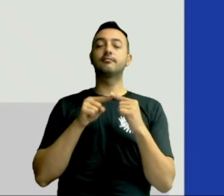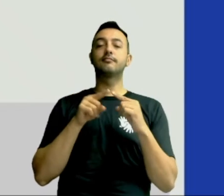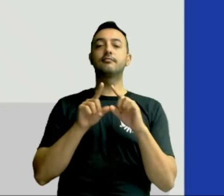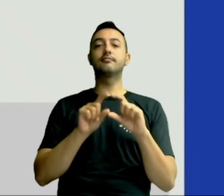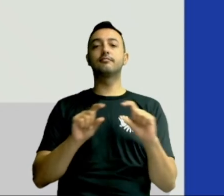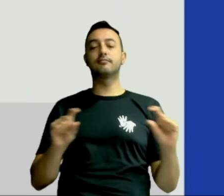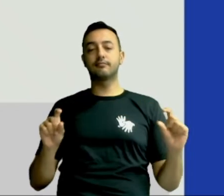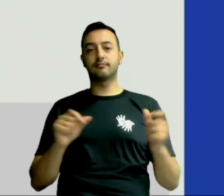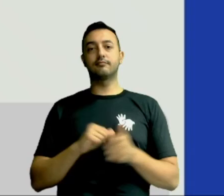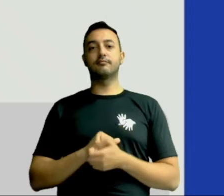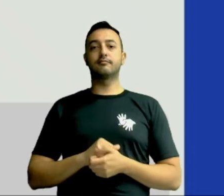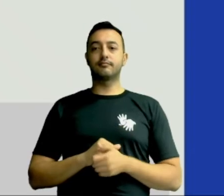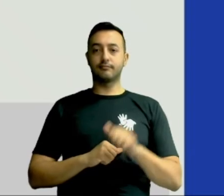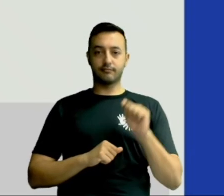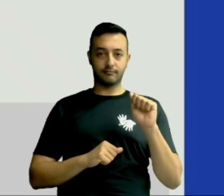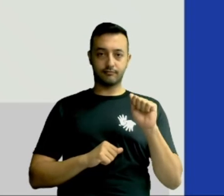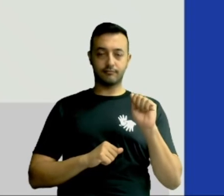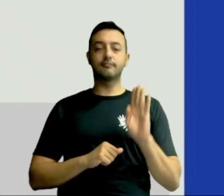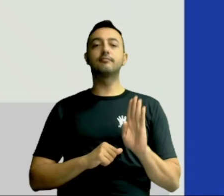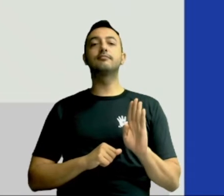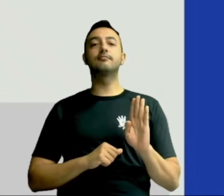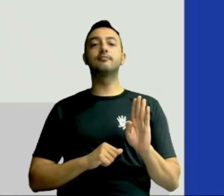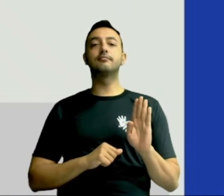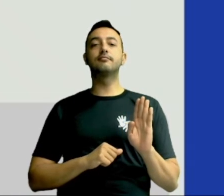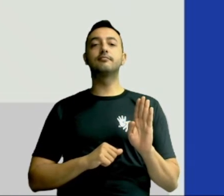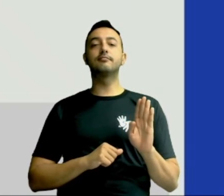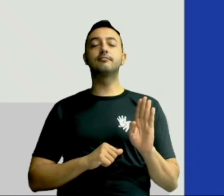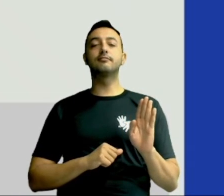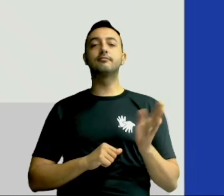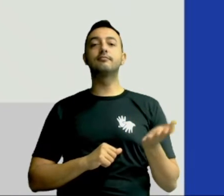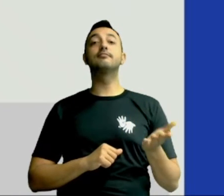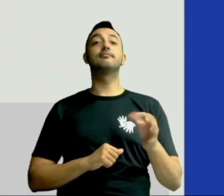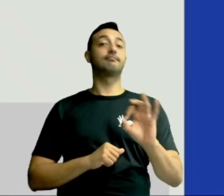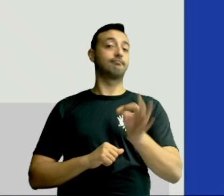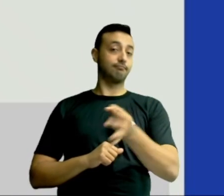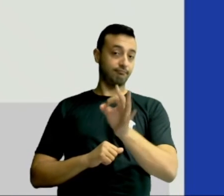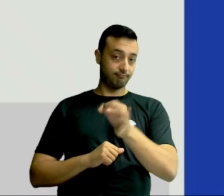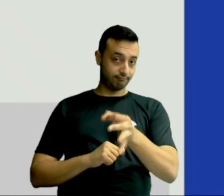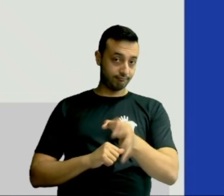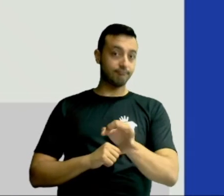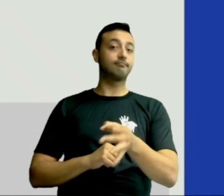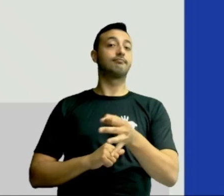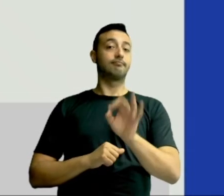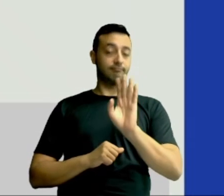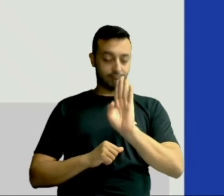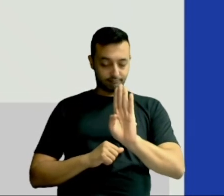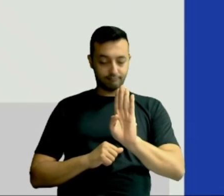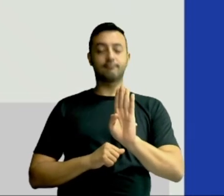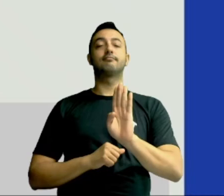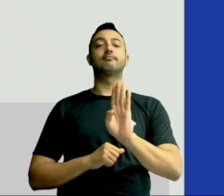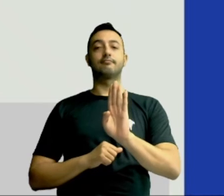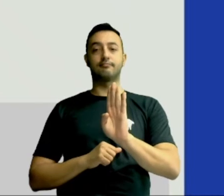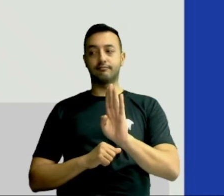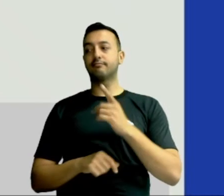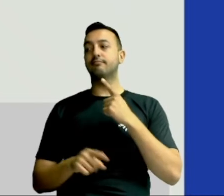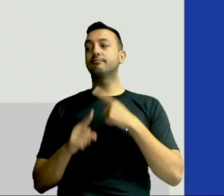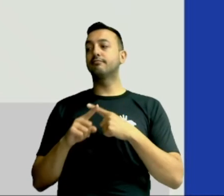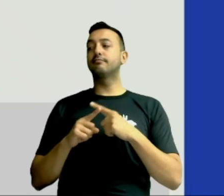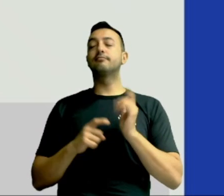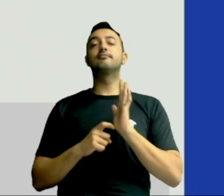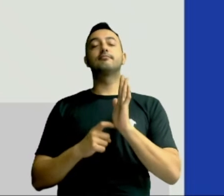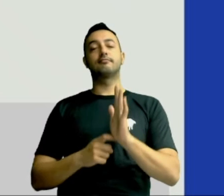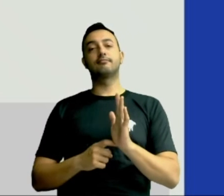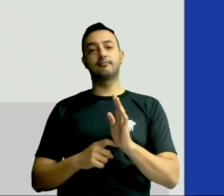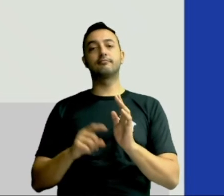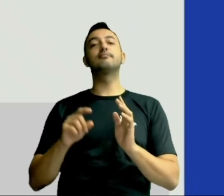refere essa frase a ou me e isso muito bem letra B porque tá